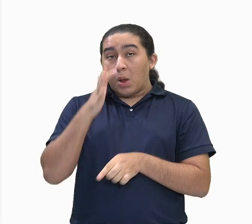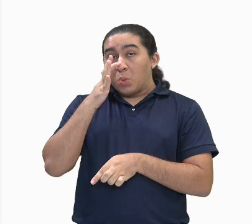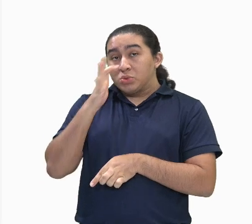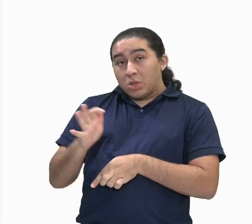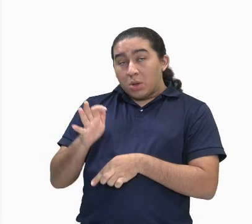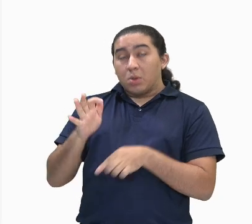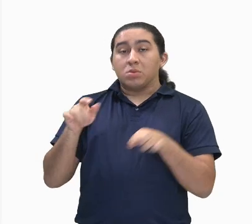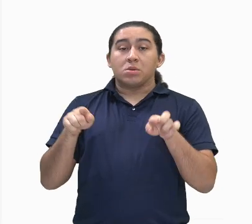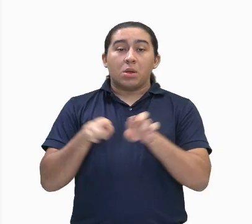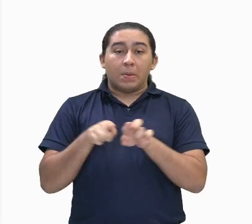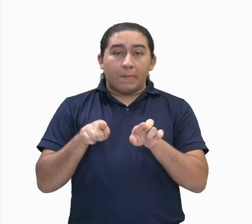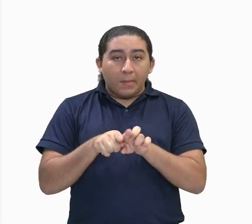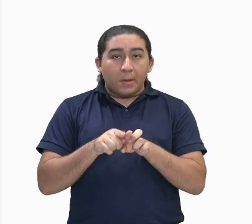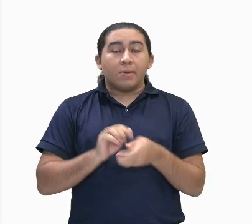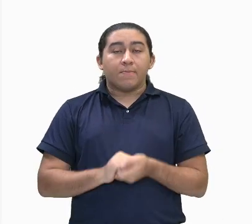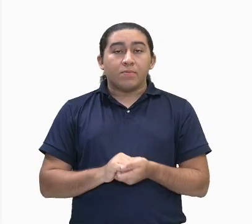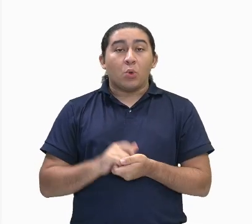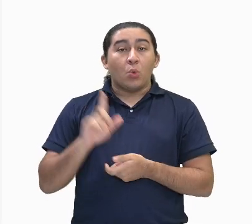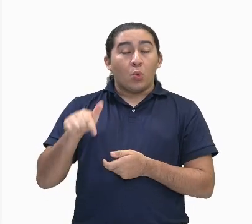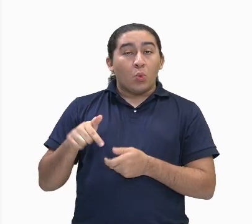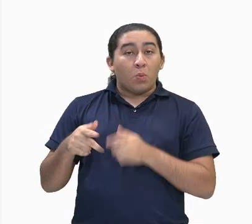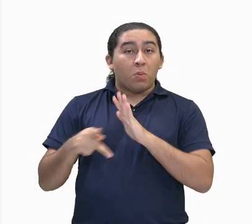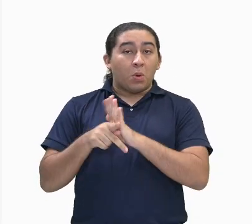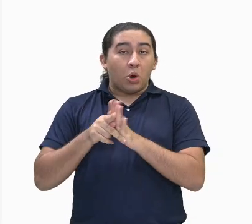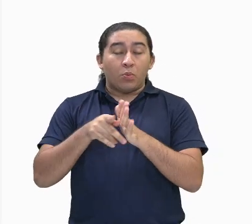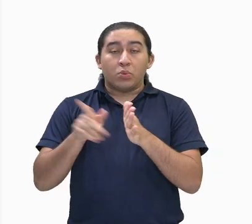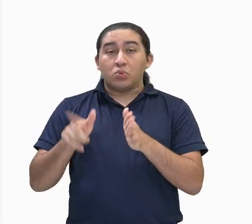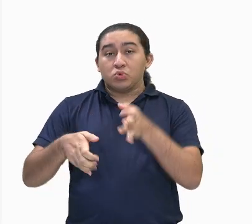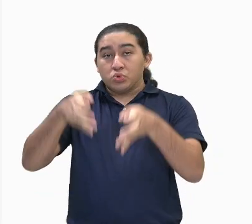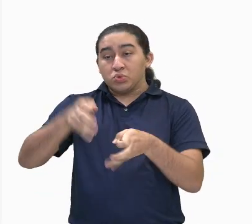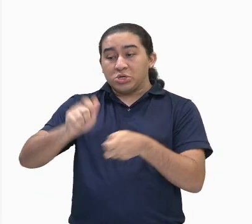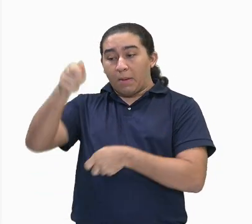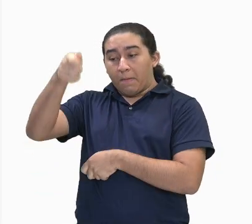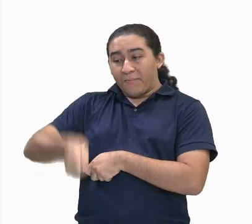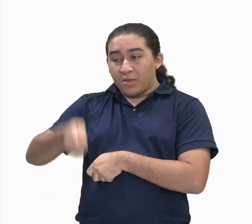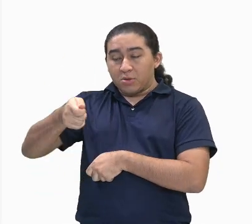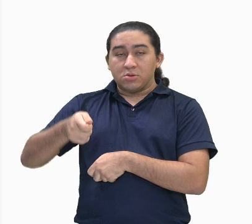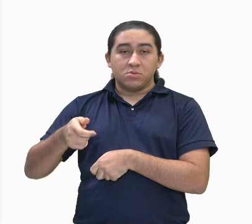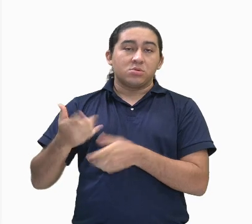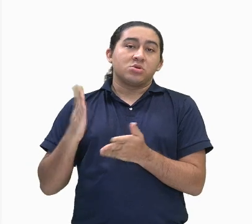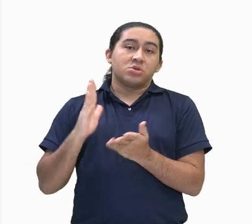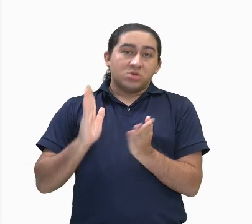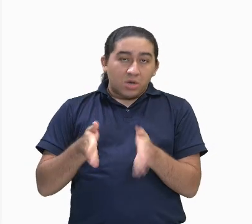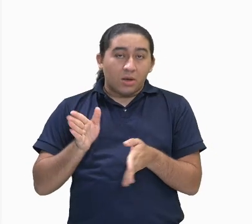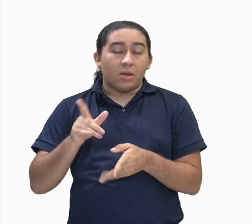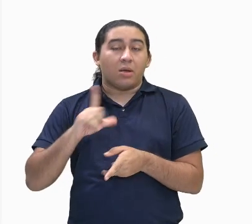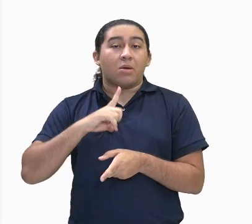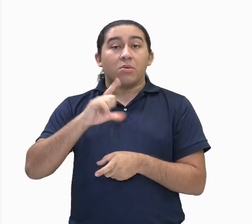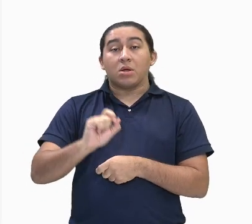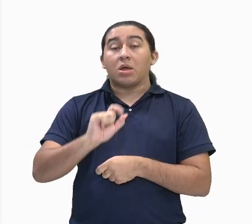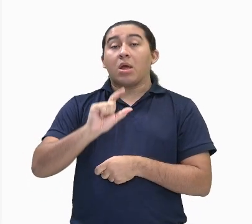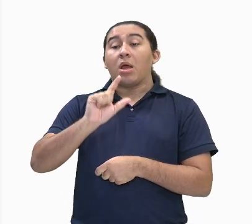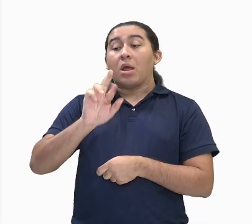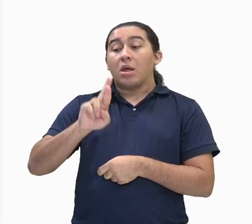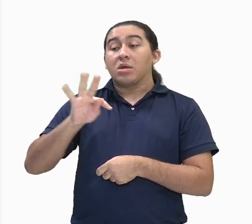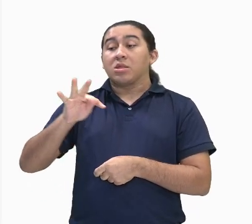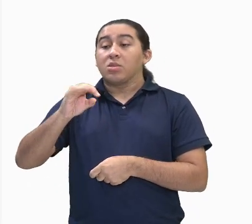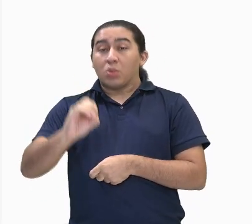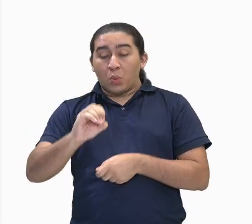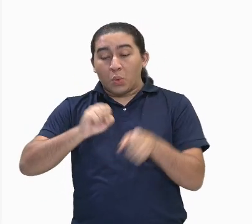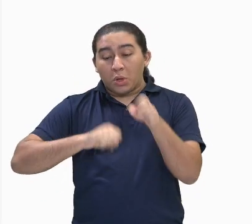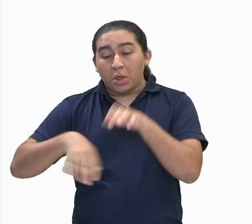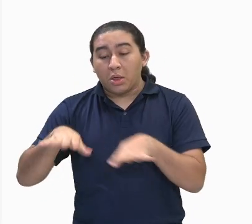veredito do juiz, né, a sentença dada pelo juiz, aí ocorre todo um rito, né, na